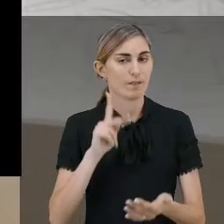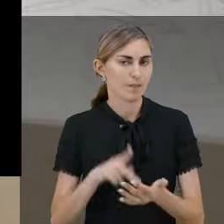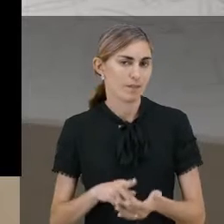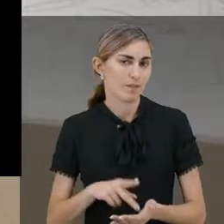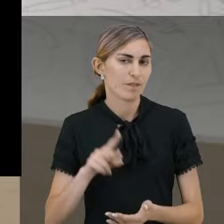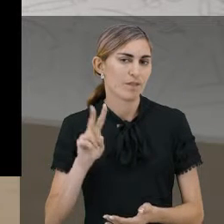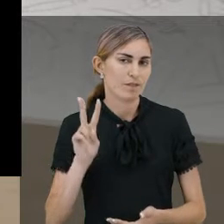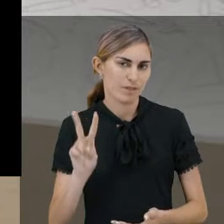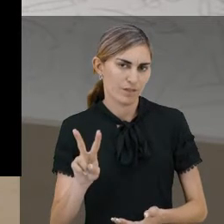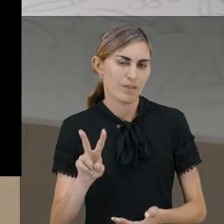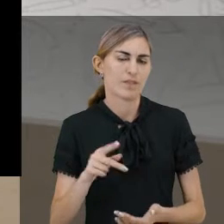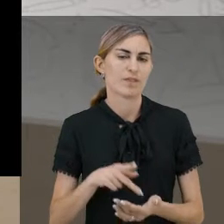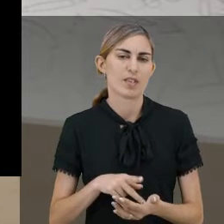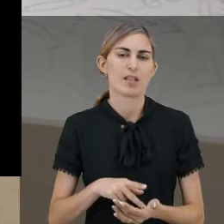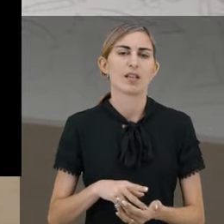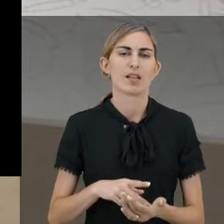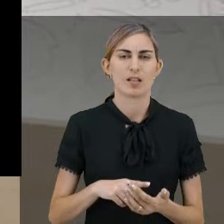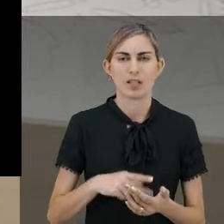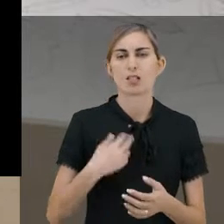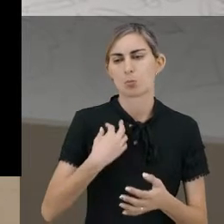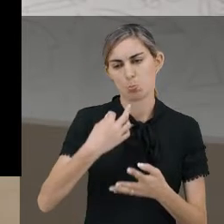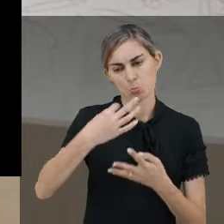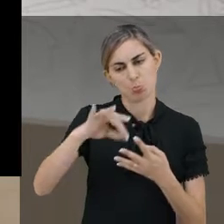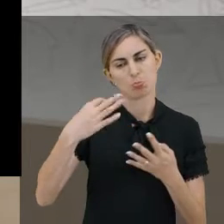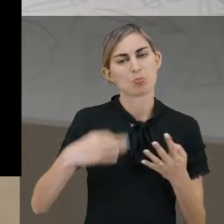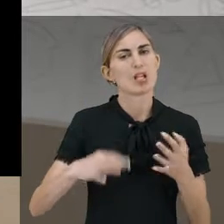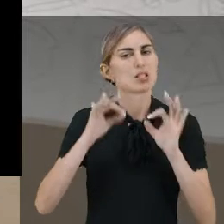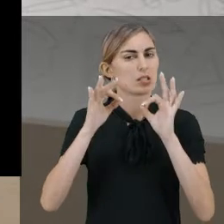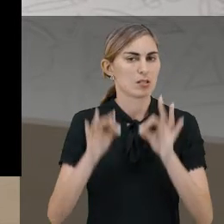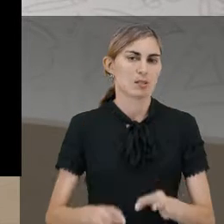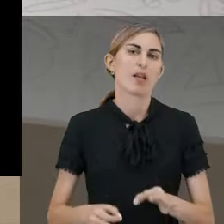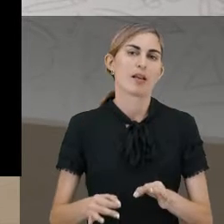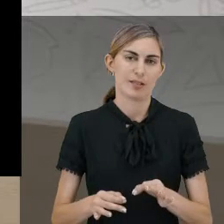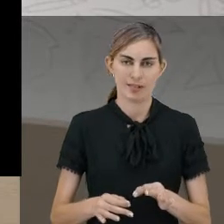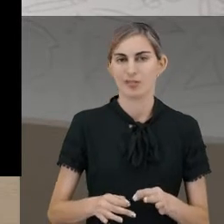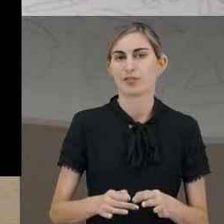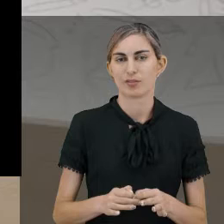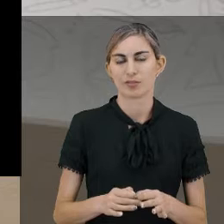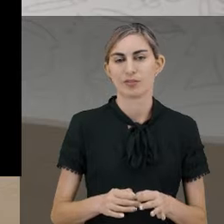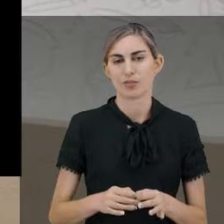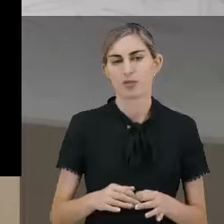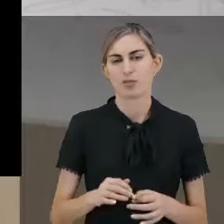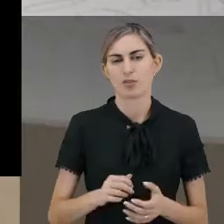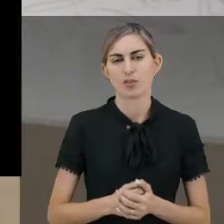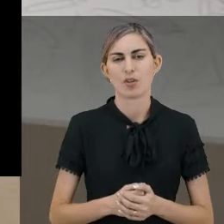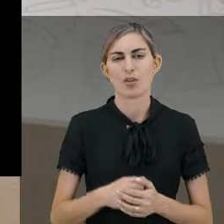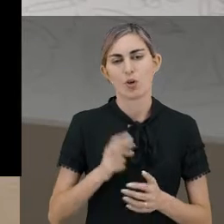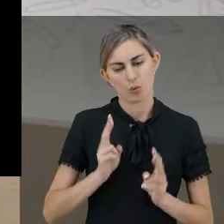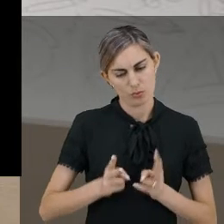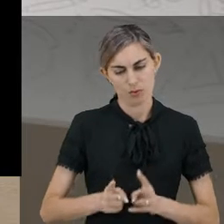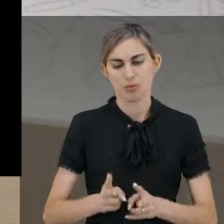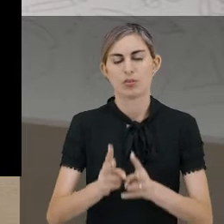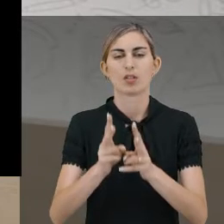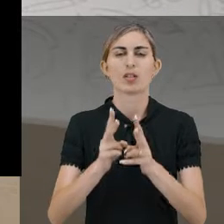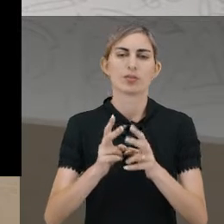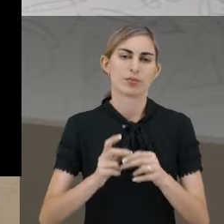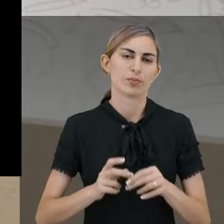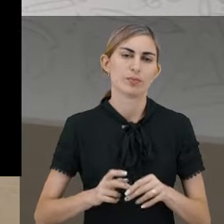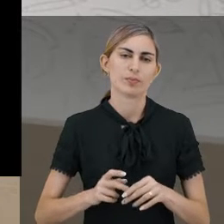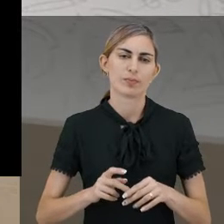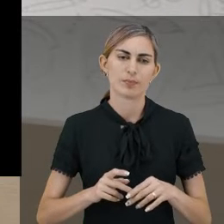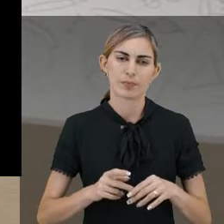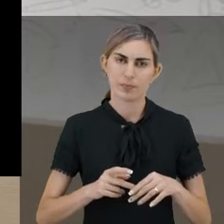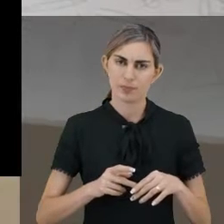verdadeiro, ele irá setar a codificação para UTF-8. Prosseguindo, nós